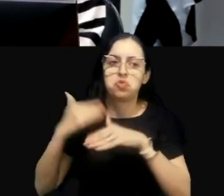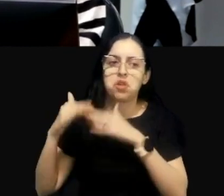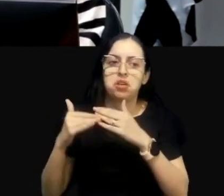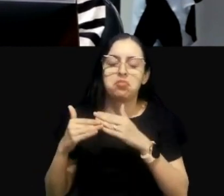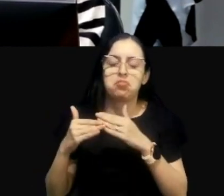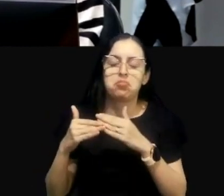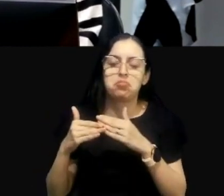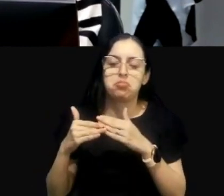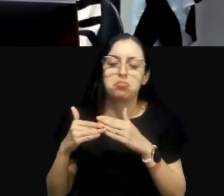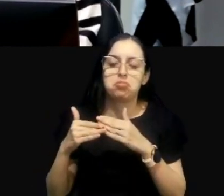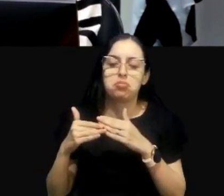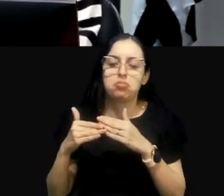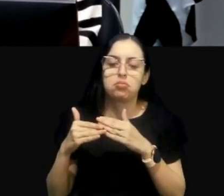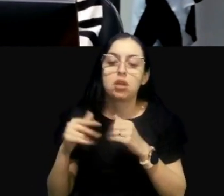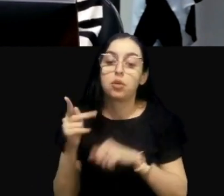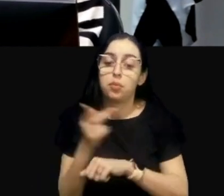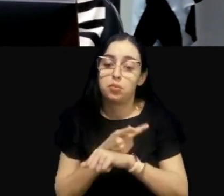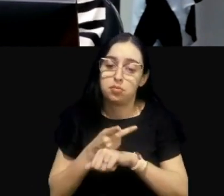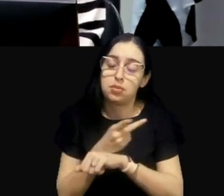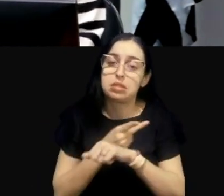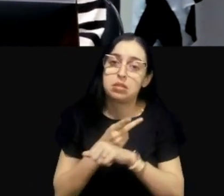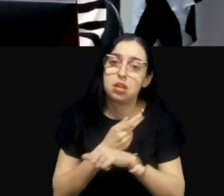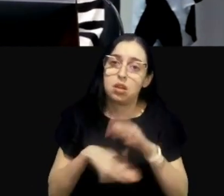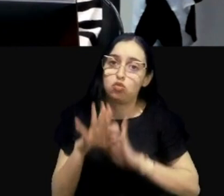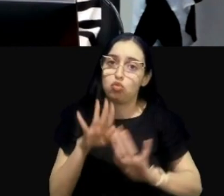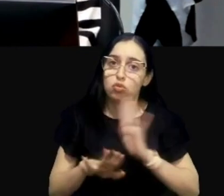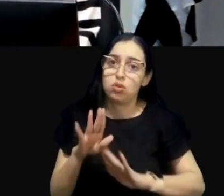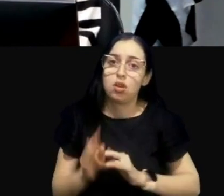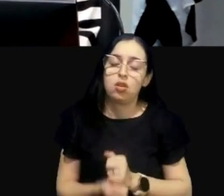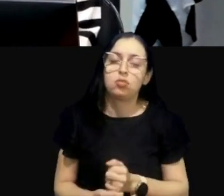campo analisando.